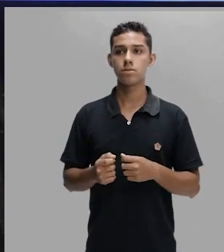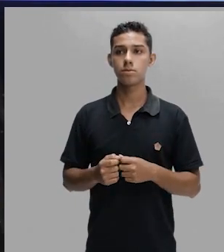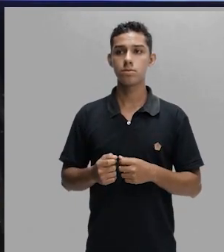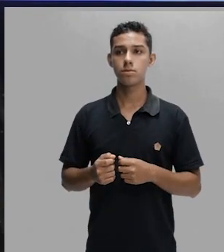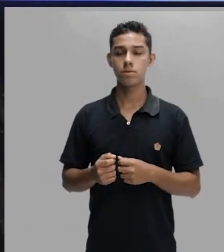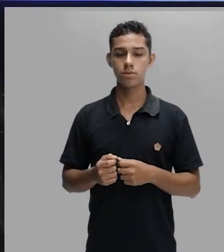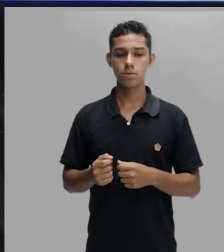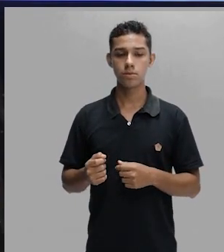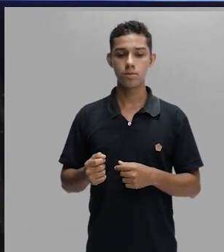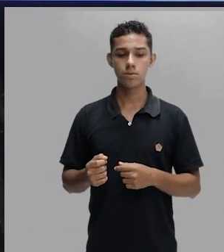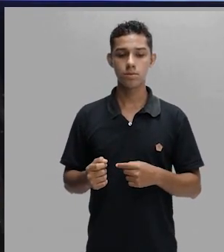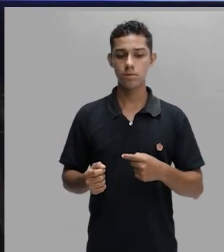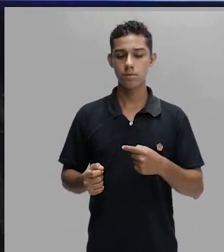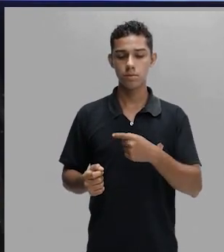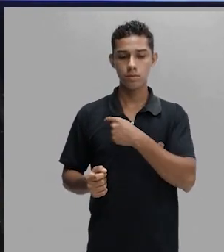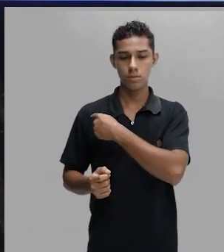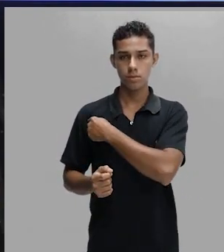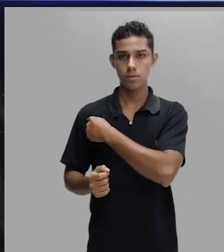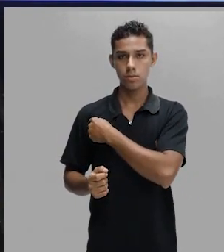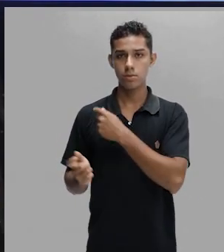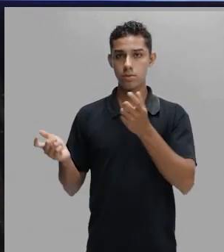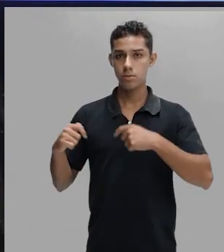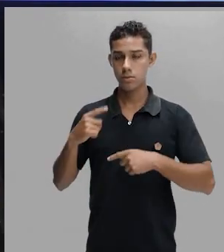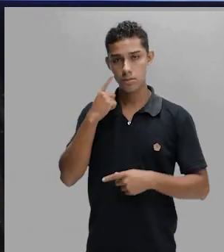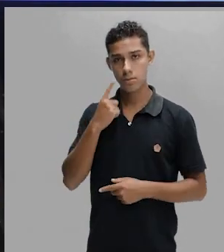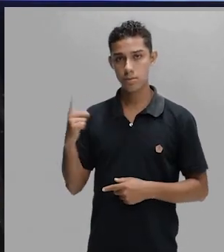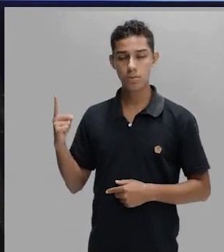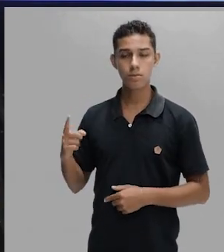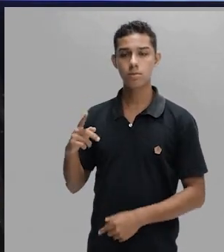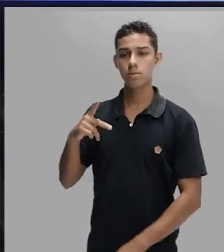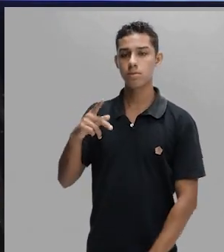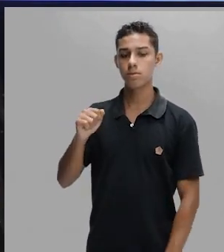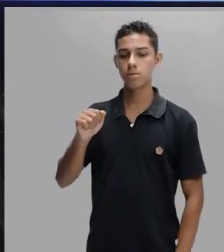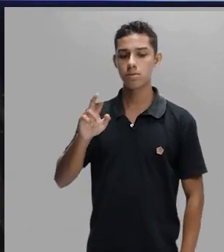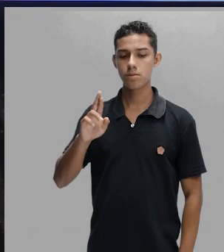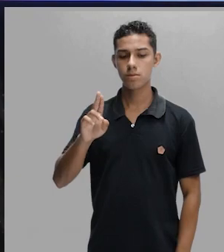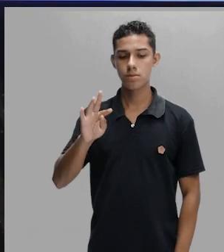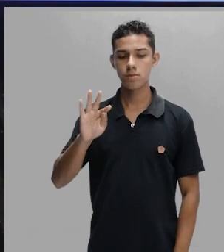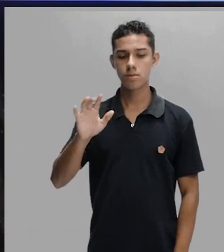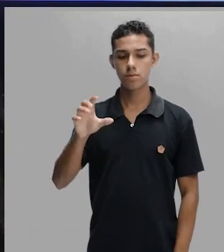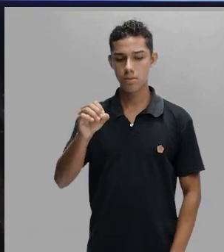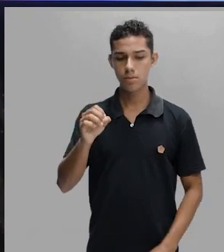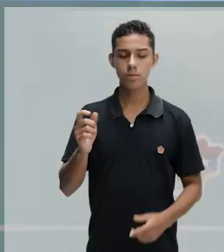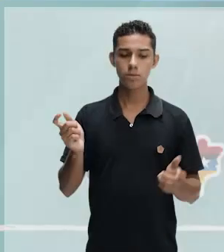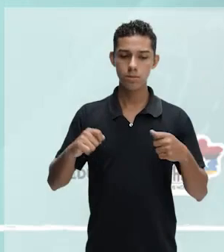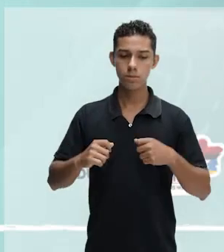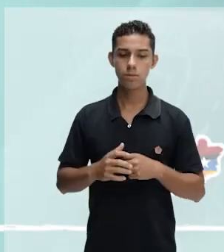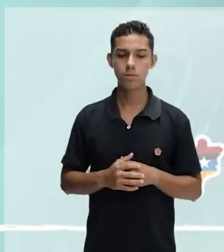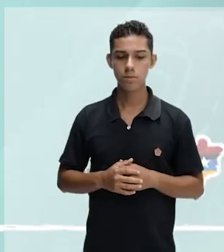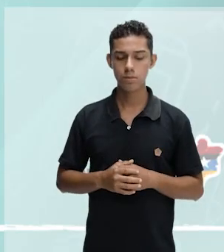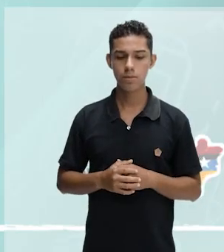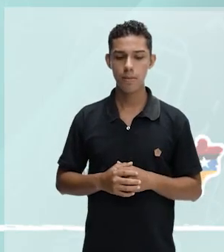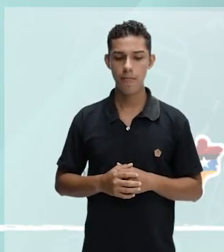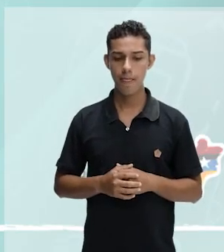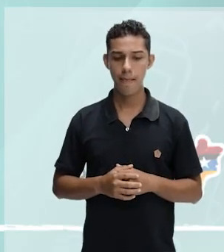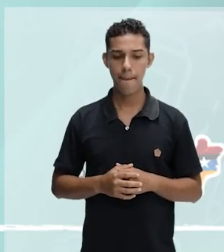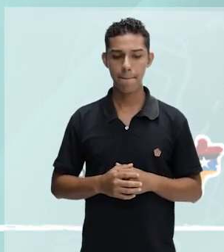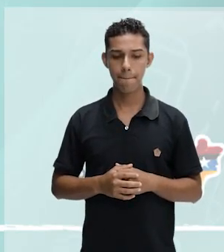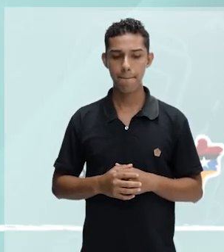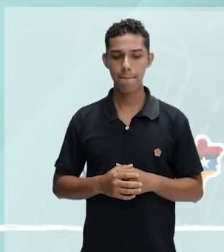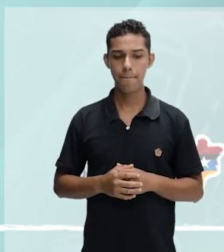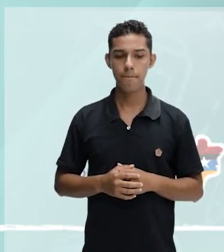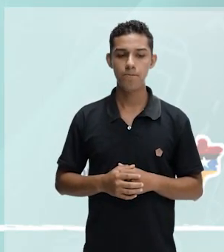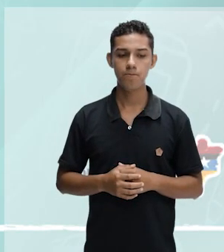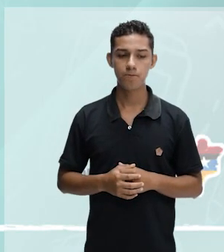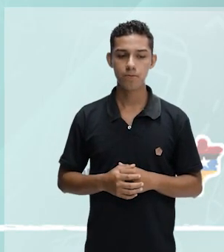ó. O parafuso está fixado bem aqui no meu ombro, ó. Então, eu consigo fazer esse movimento. Tá certo? E vamos para